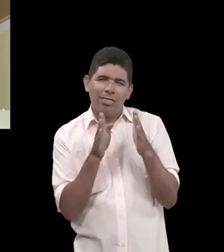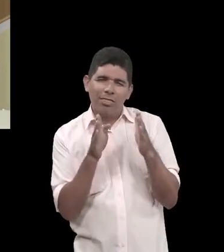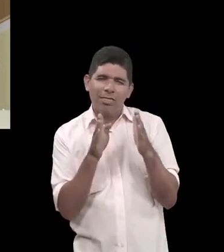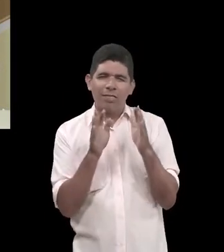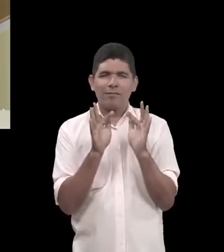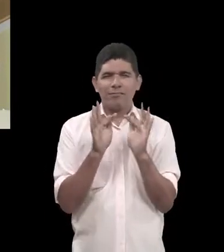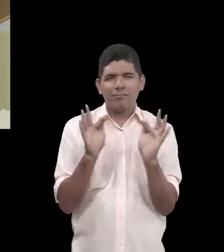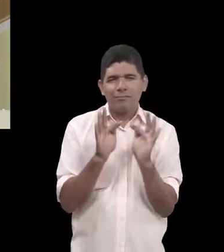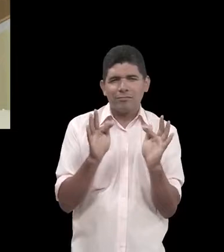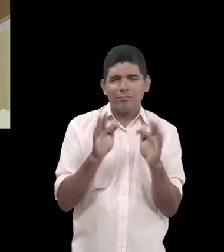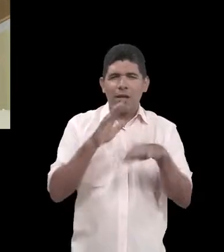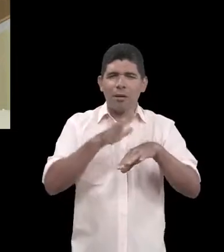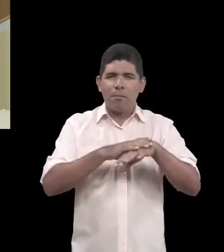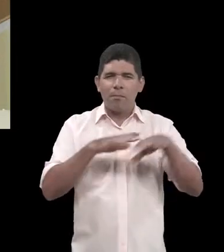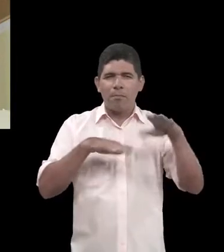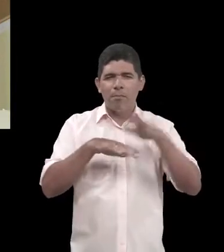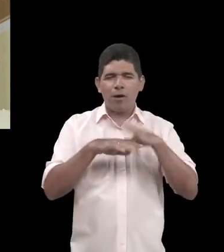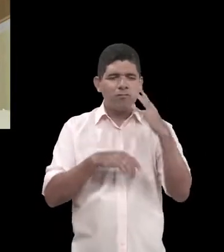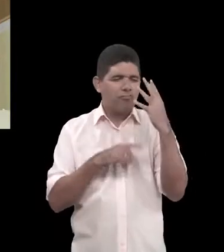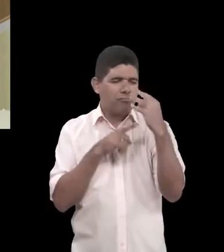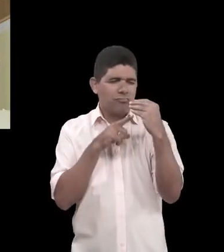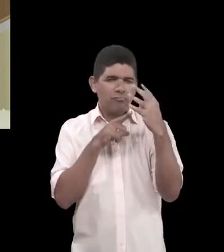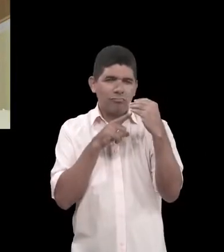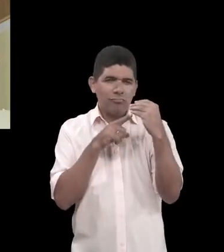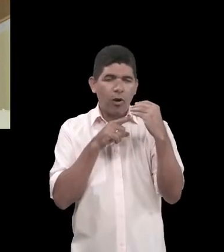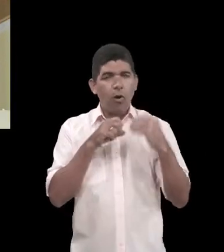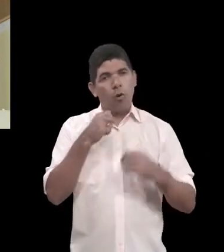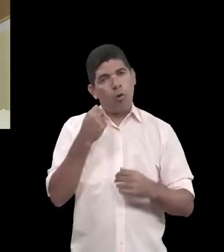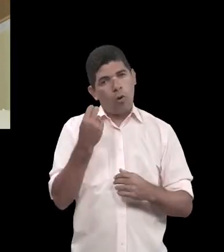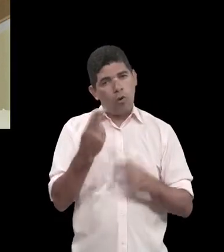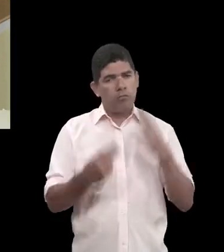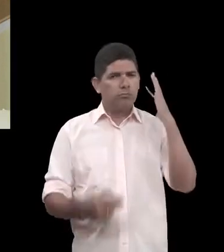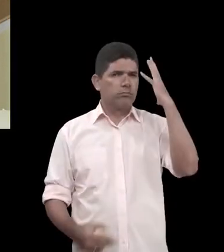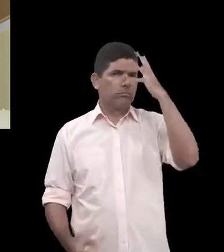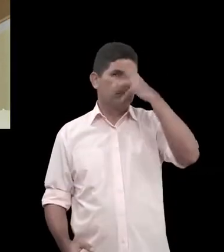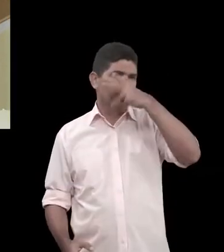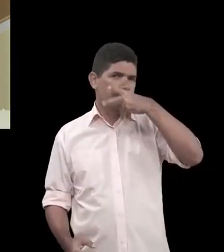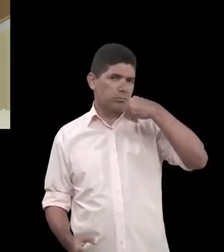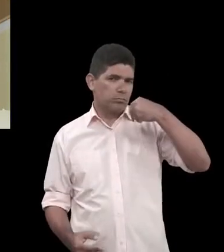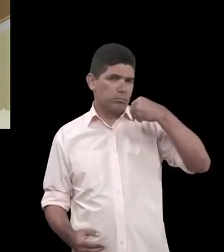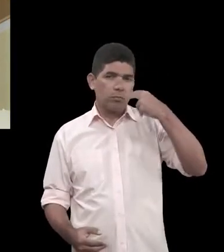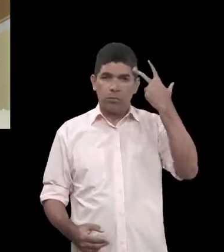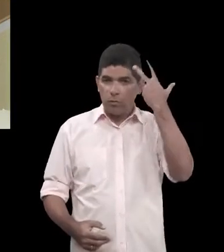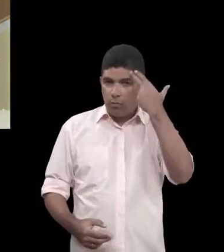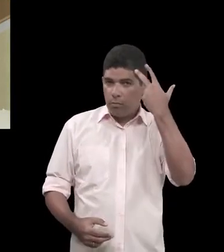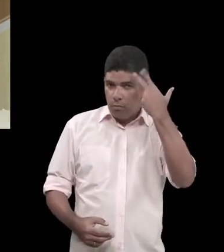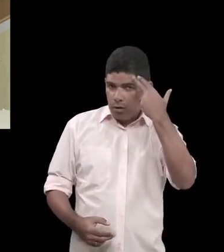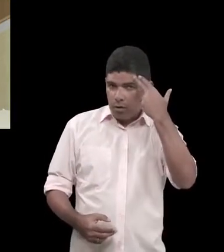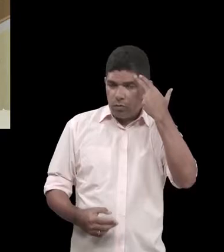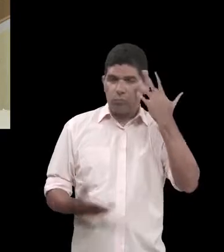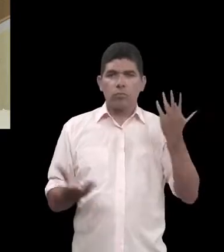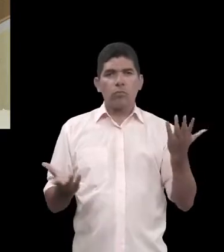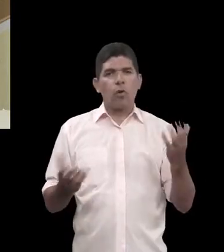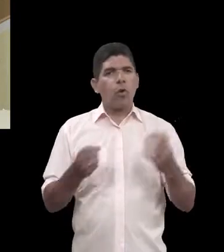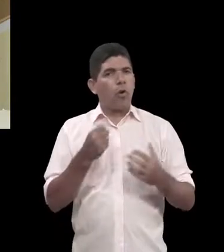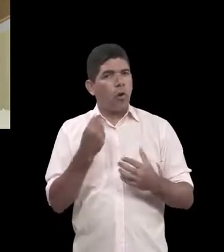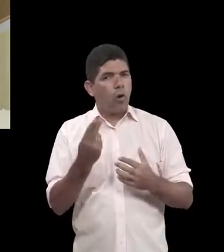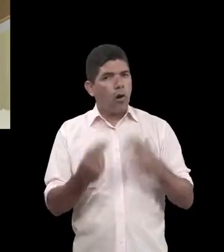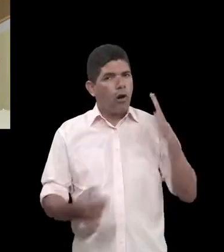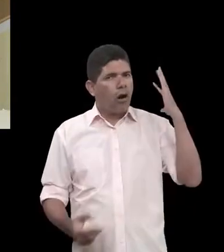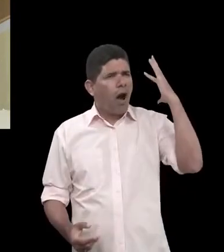reduzida, minha mão é reduzida, só assim. Se eu quero dizer bonito. Uhum. Se eu quero dizer lindo,